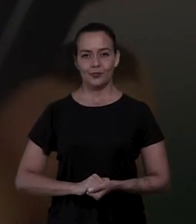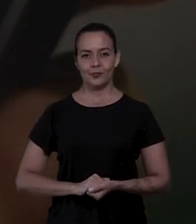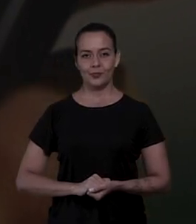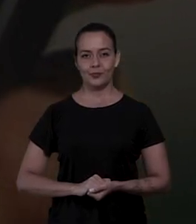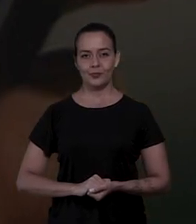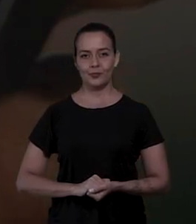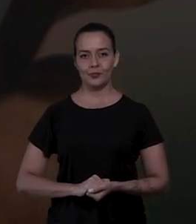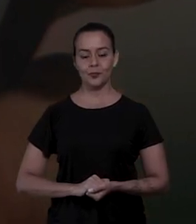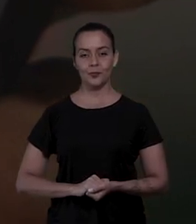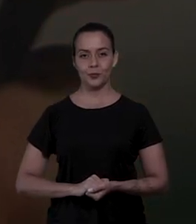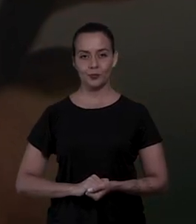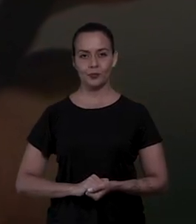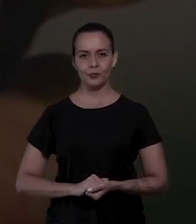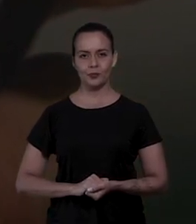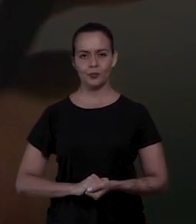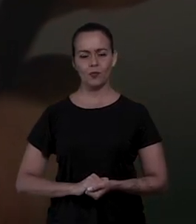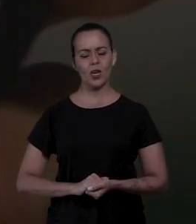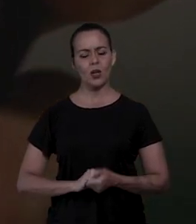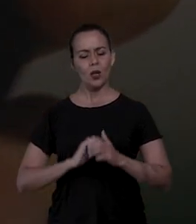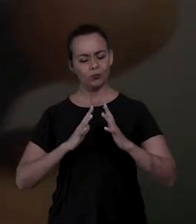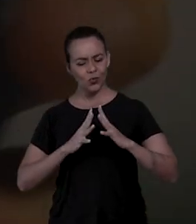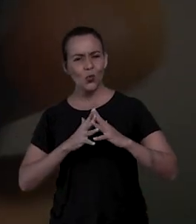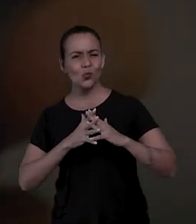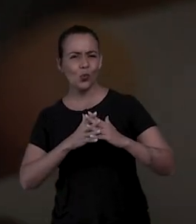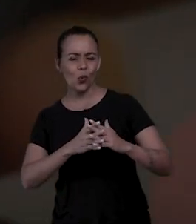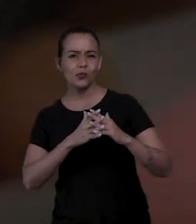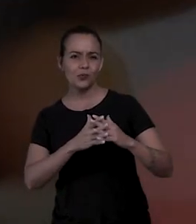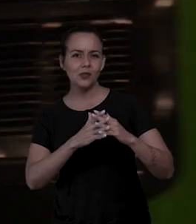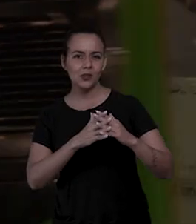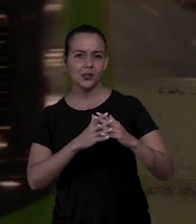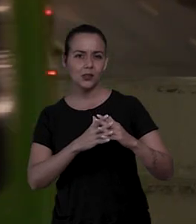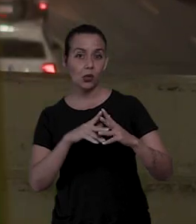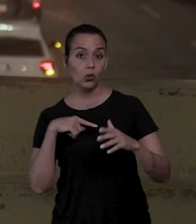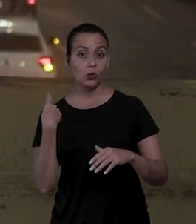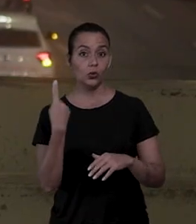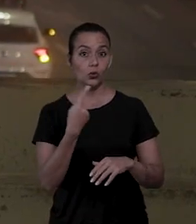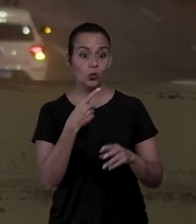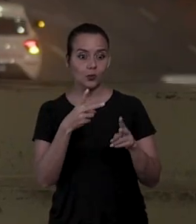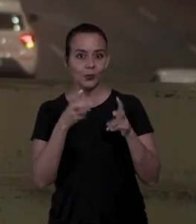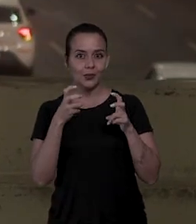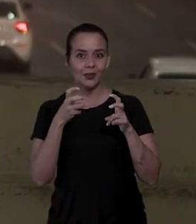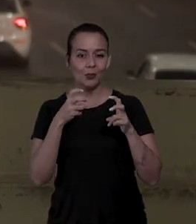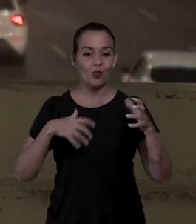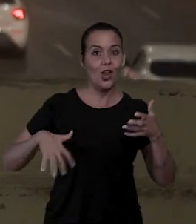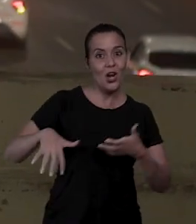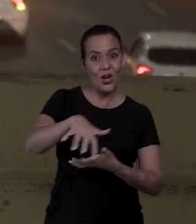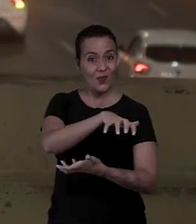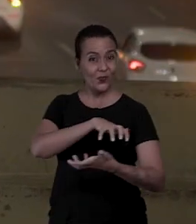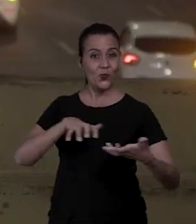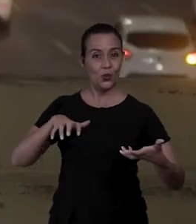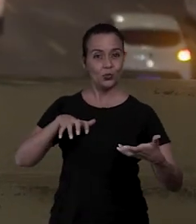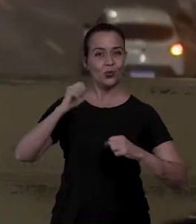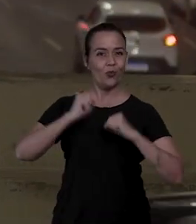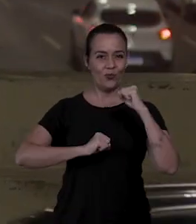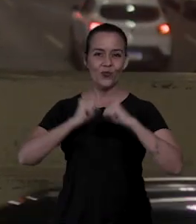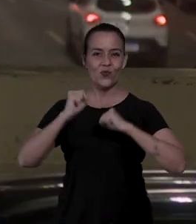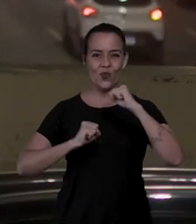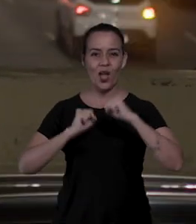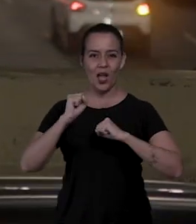celular, algoritmo ou algoz? Carros em uma larga larga avenida.